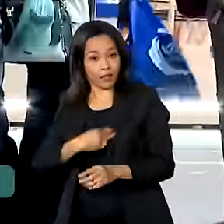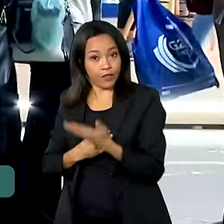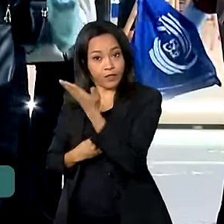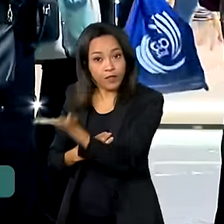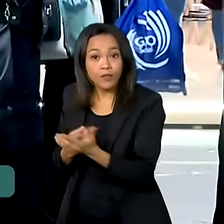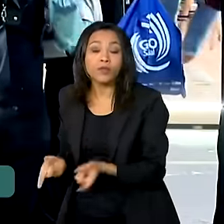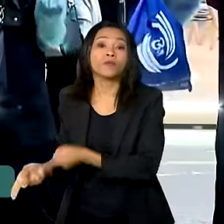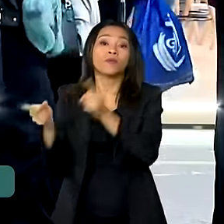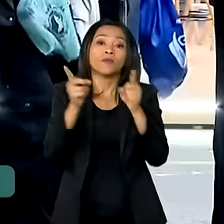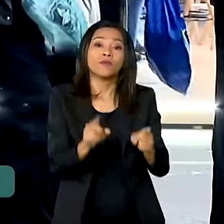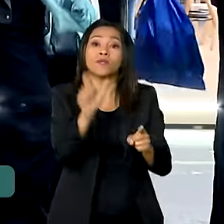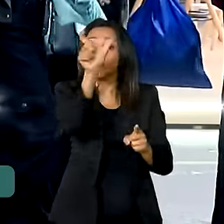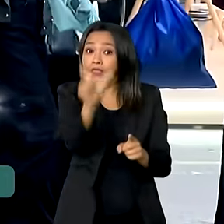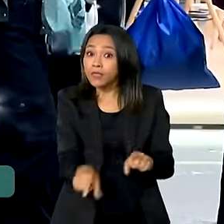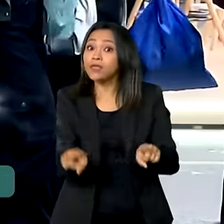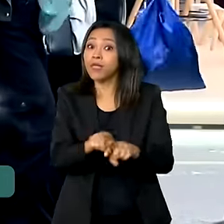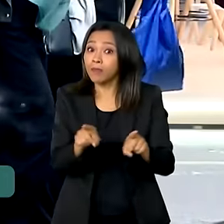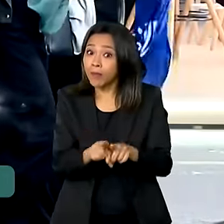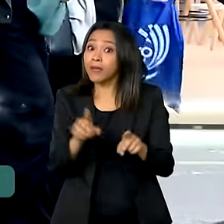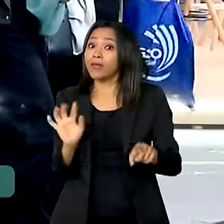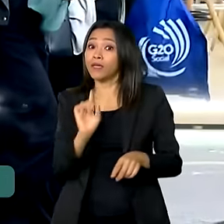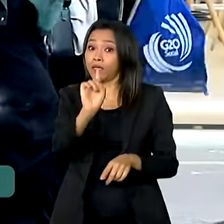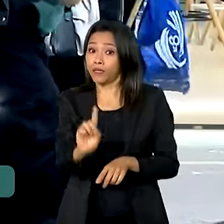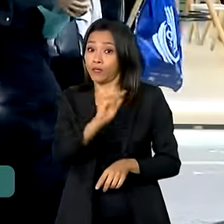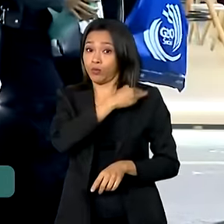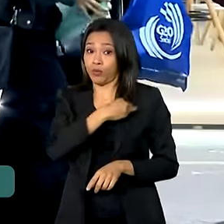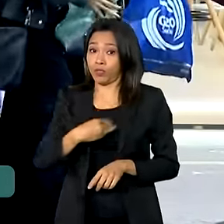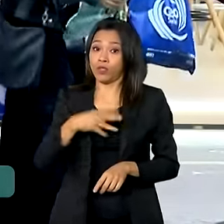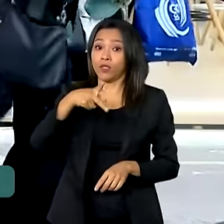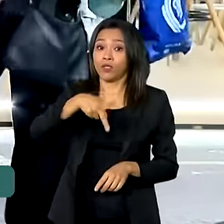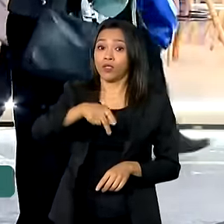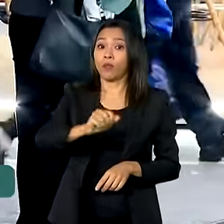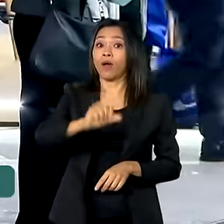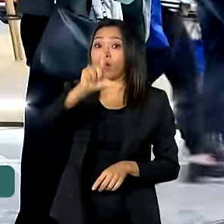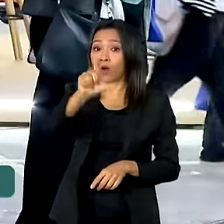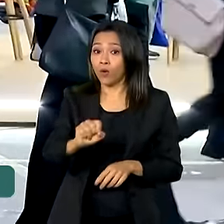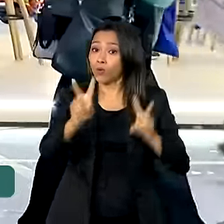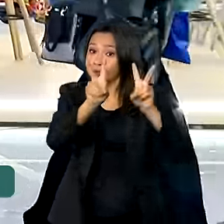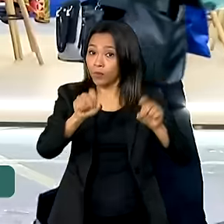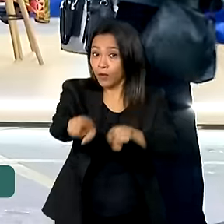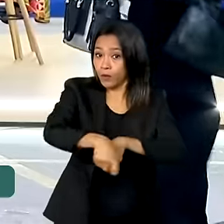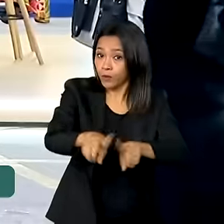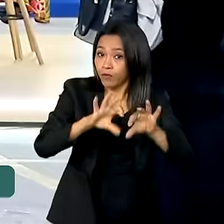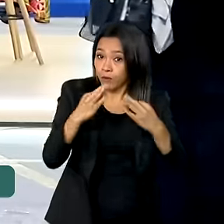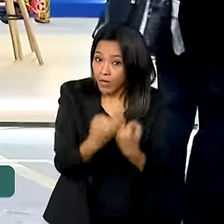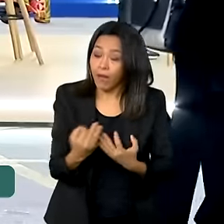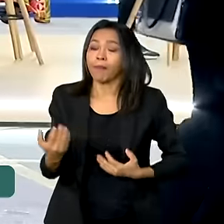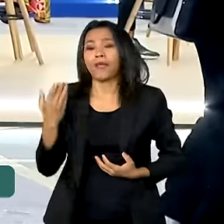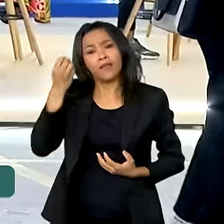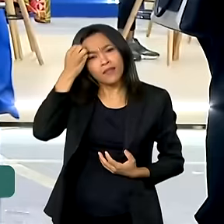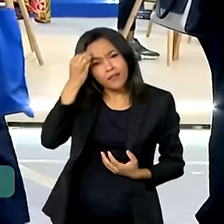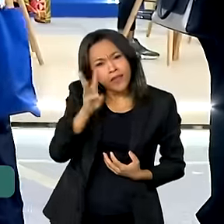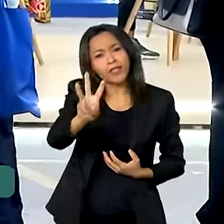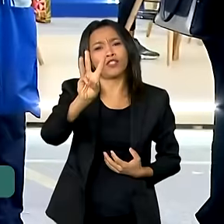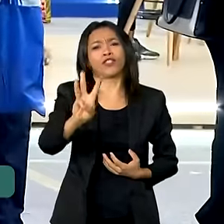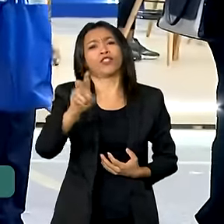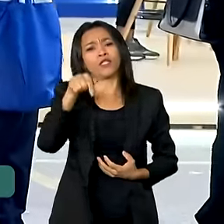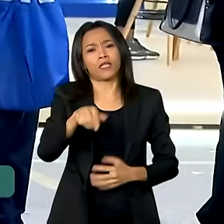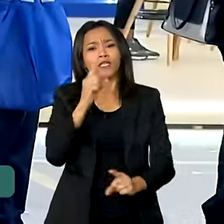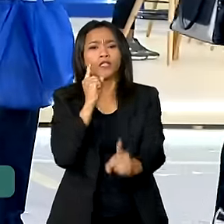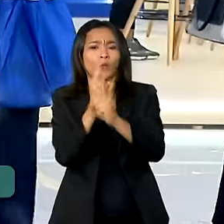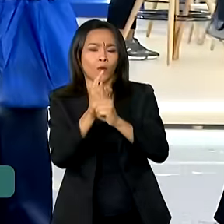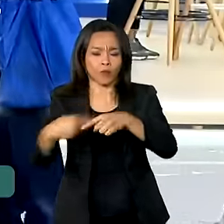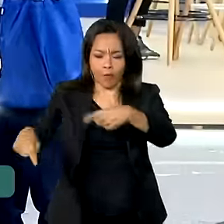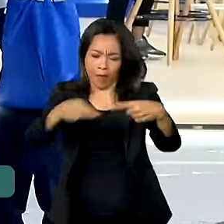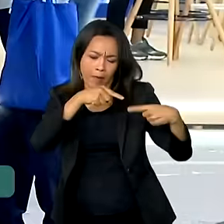Fome, e de Paulo Teixeira, do Desenvolvimento Agrário e Agricultura Familiar. E também durante esses três dias do G20 Social, não custa